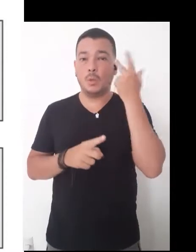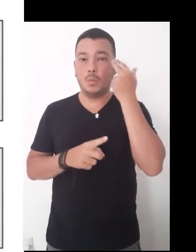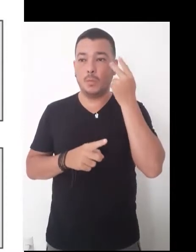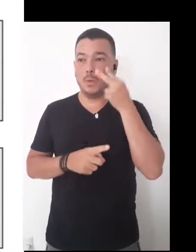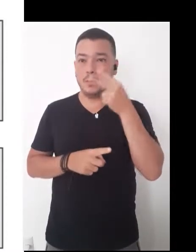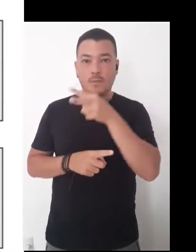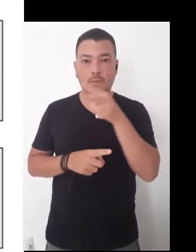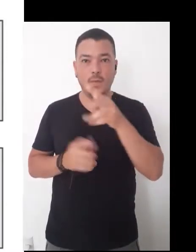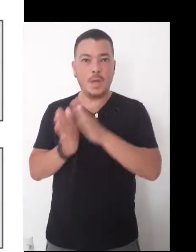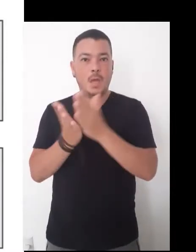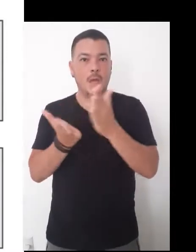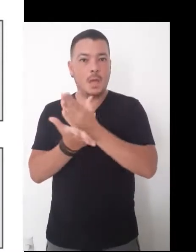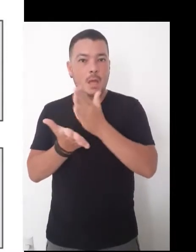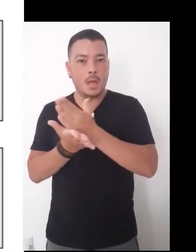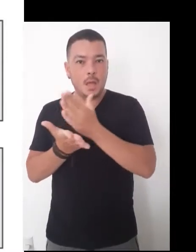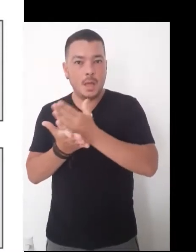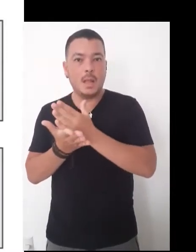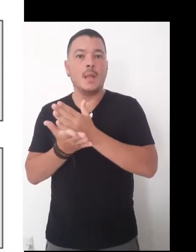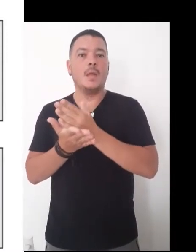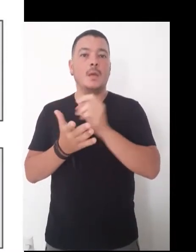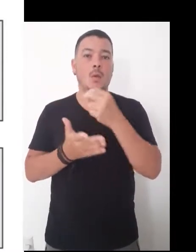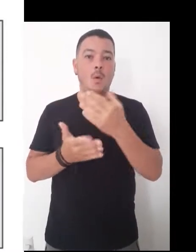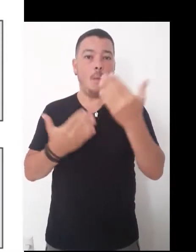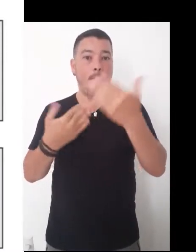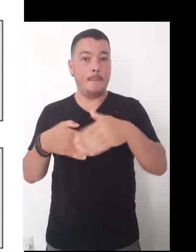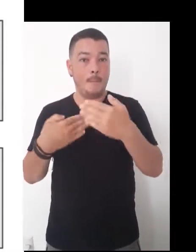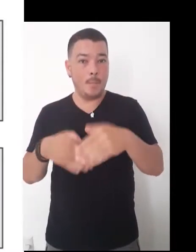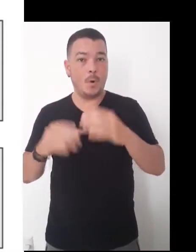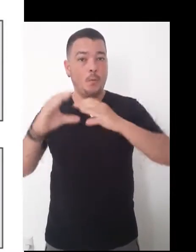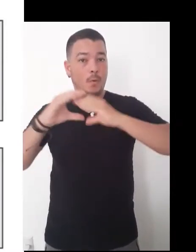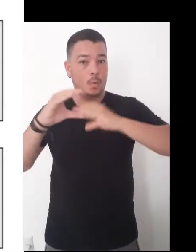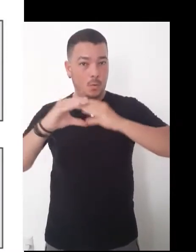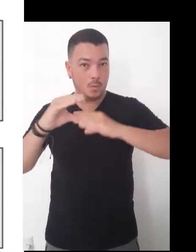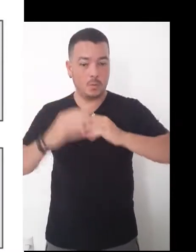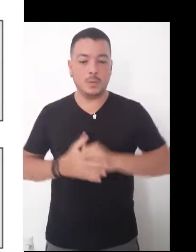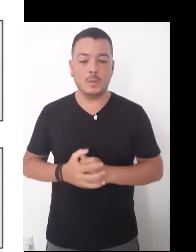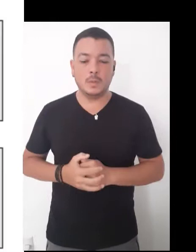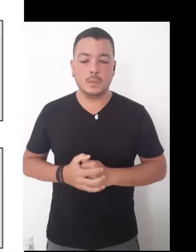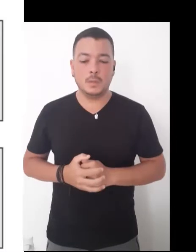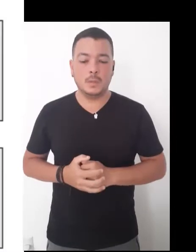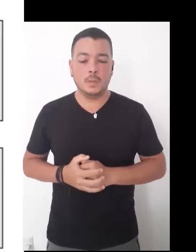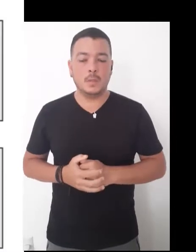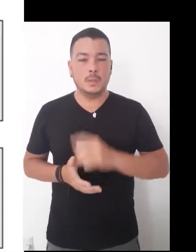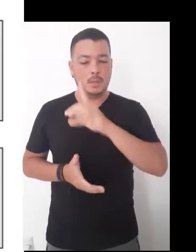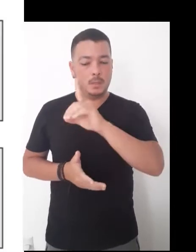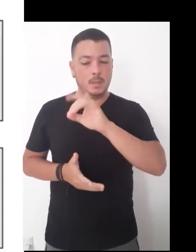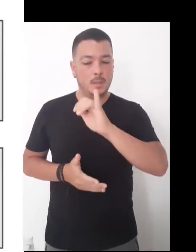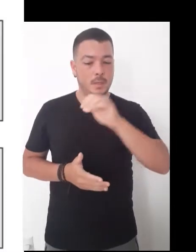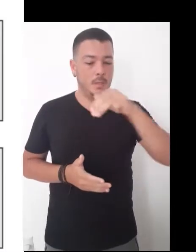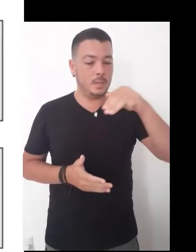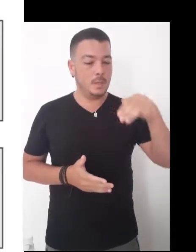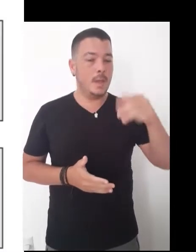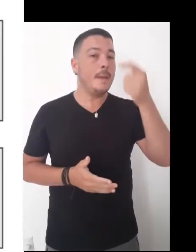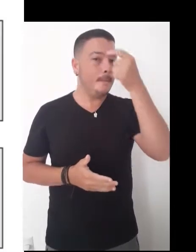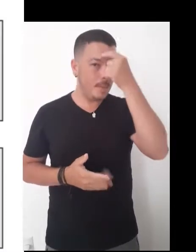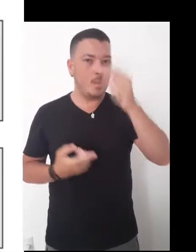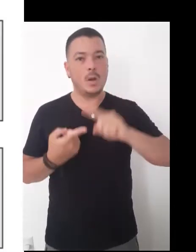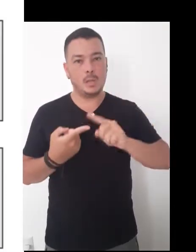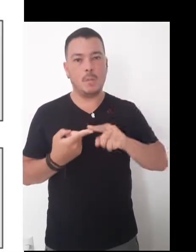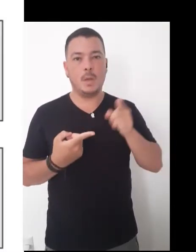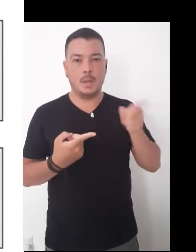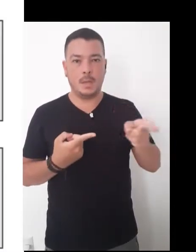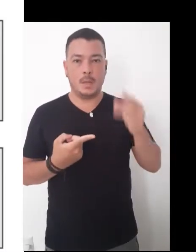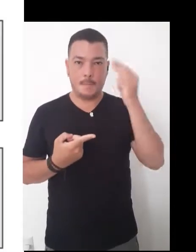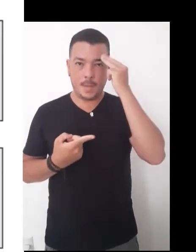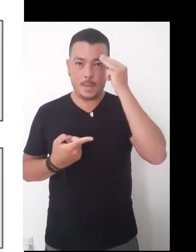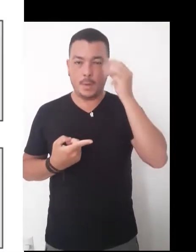livros, em material técnico, até em provas de concurso público. Né? Então, memória DIMM, D-I-M-M, significa Dual